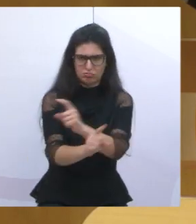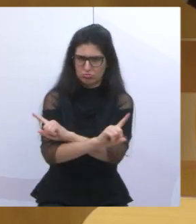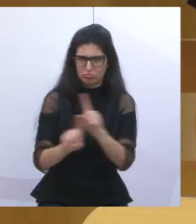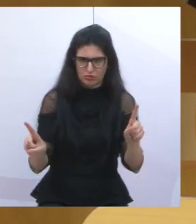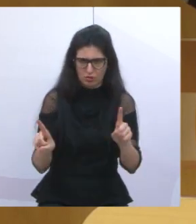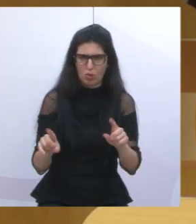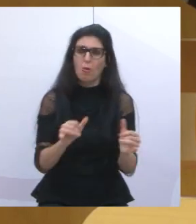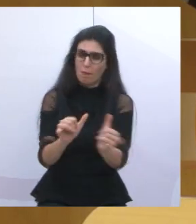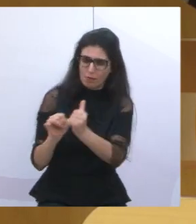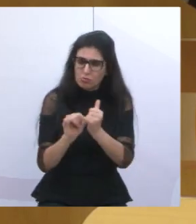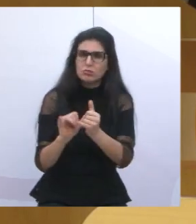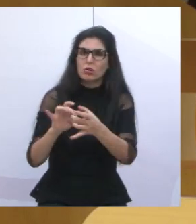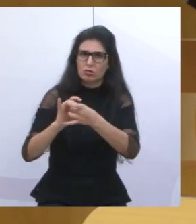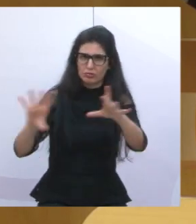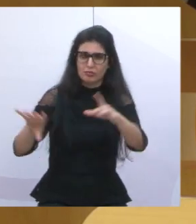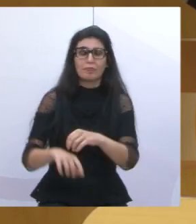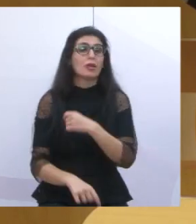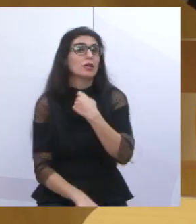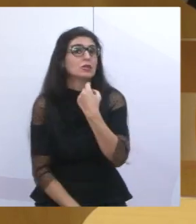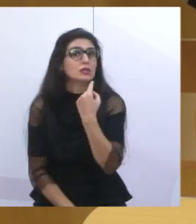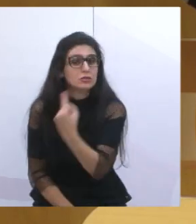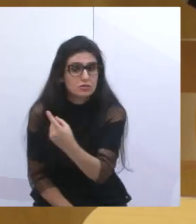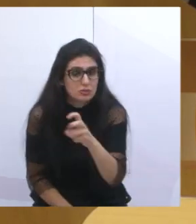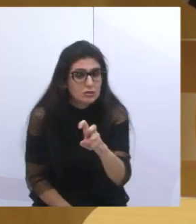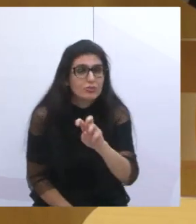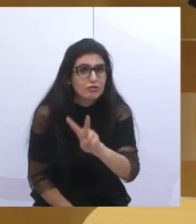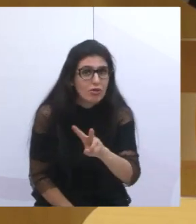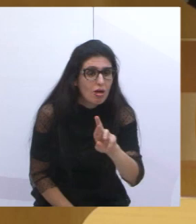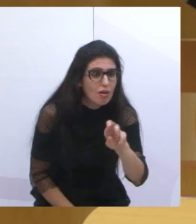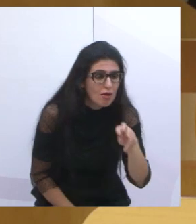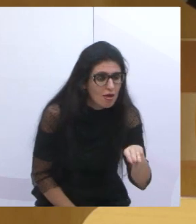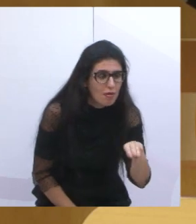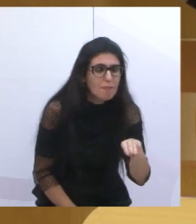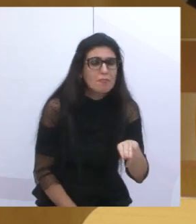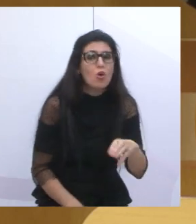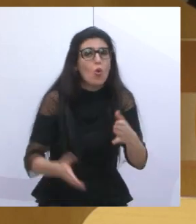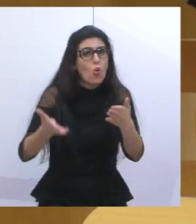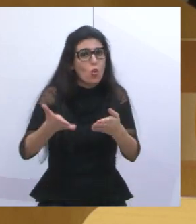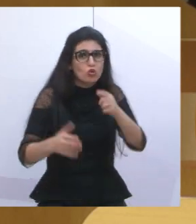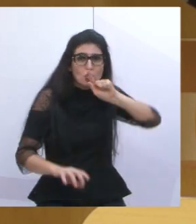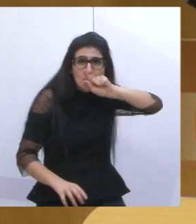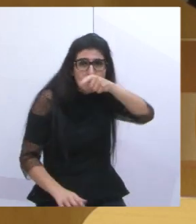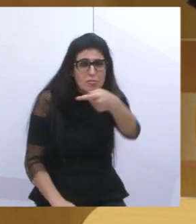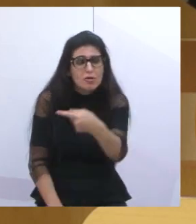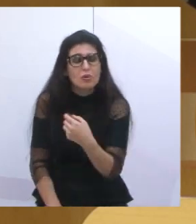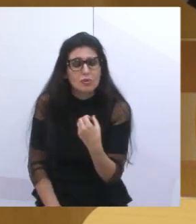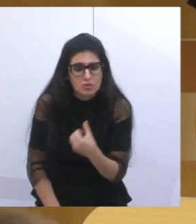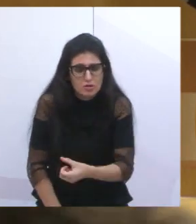ou inferior ao valor de 15 VRMs, que hoje é de aproximadamente R$